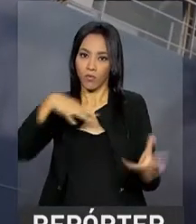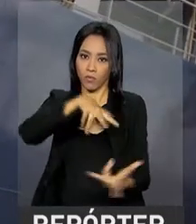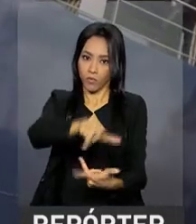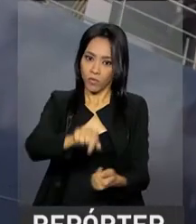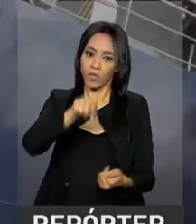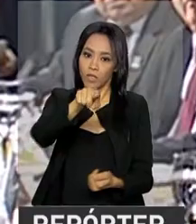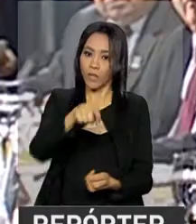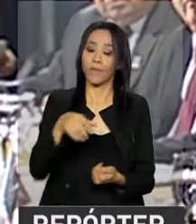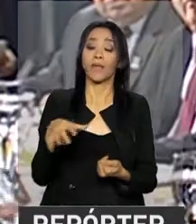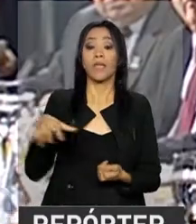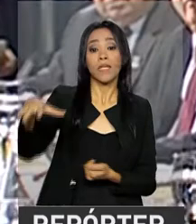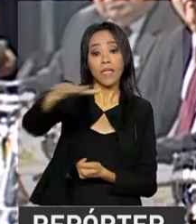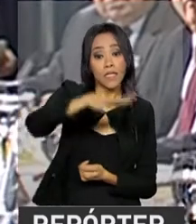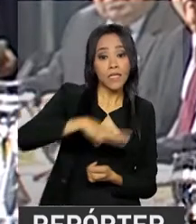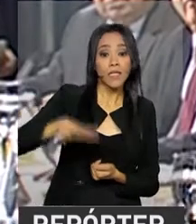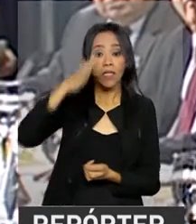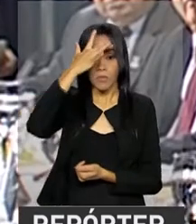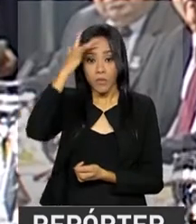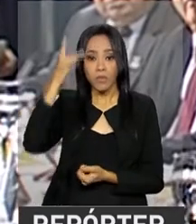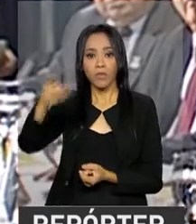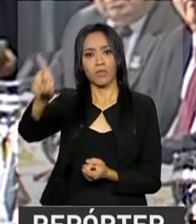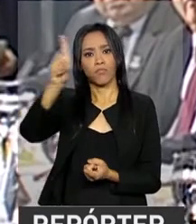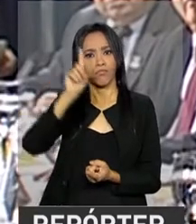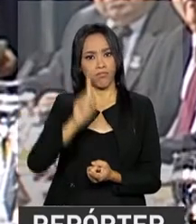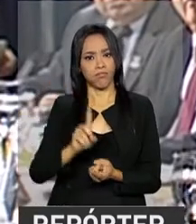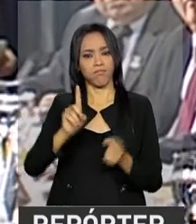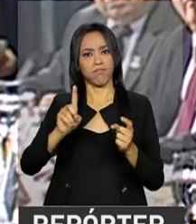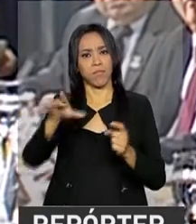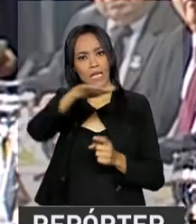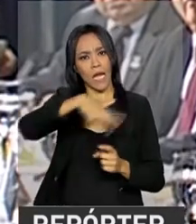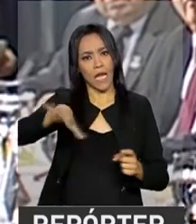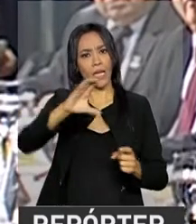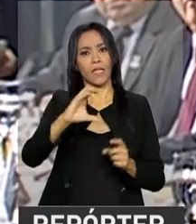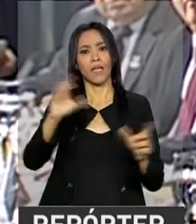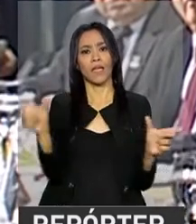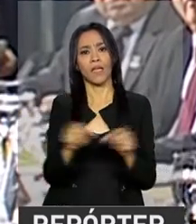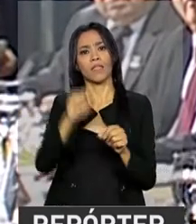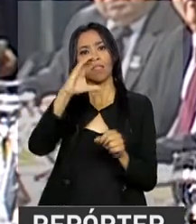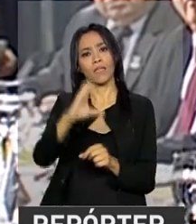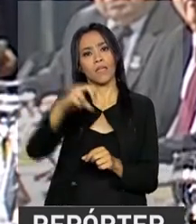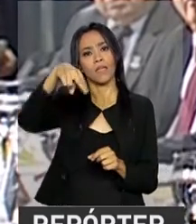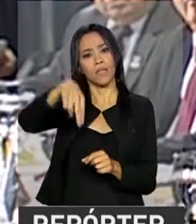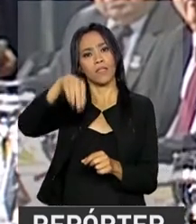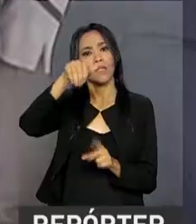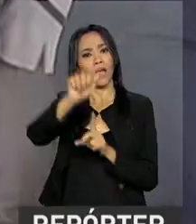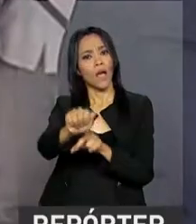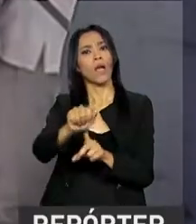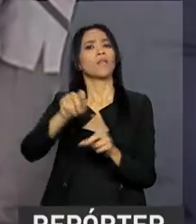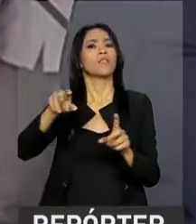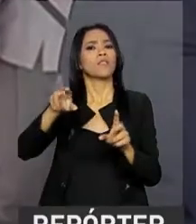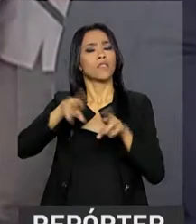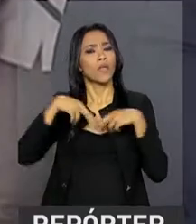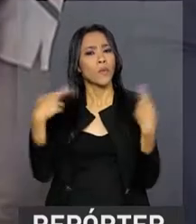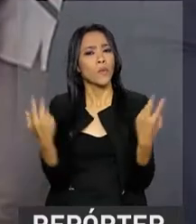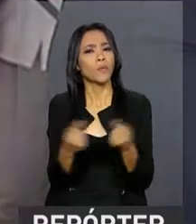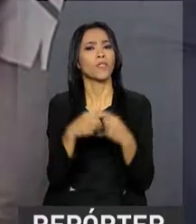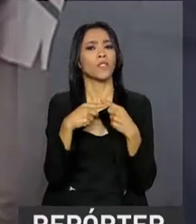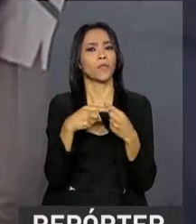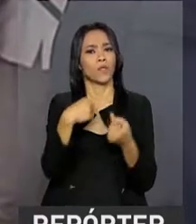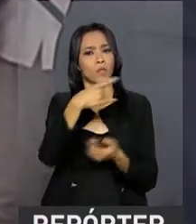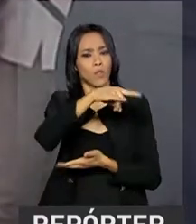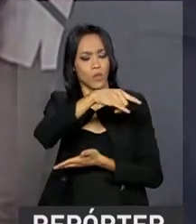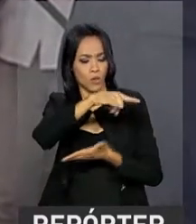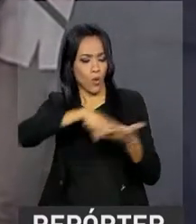essa produção os dirigentes da confederação da agricultura e pecuária do brasil se reuniram e entregaram um documento com um